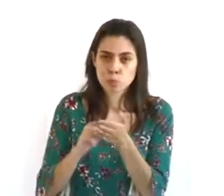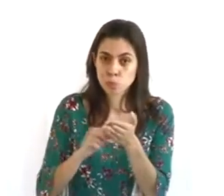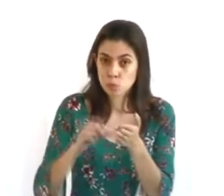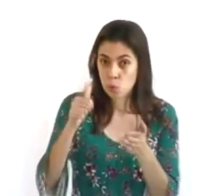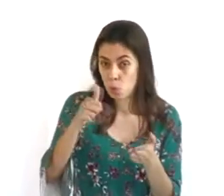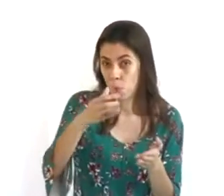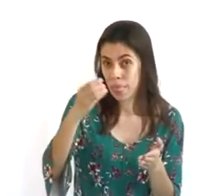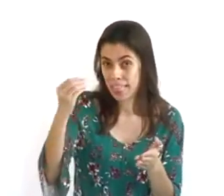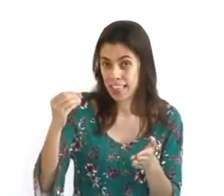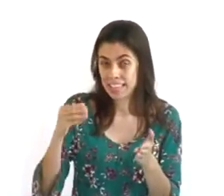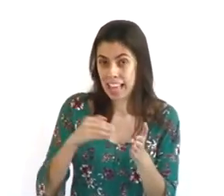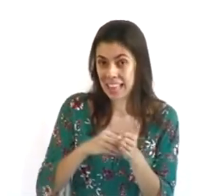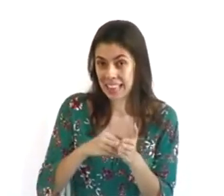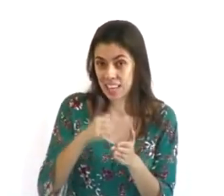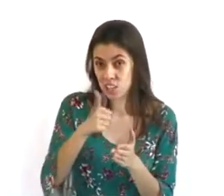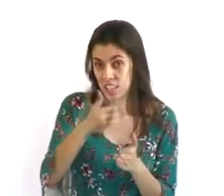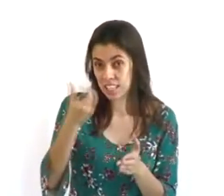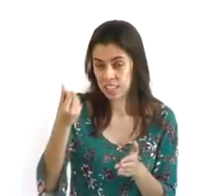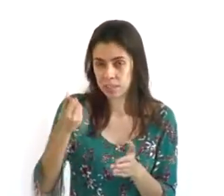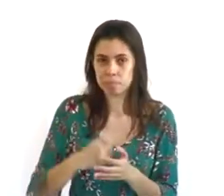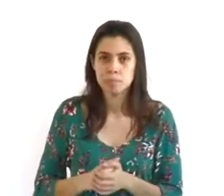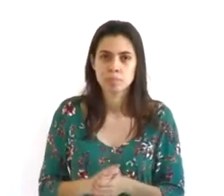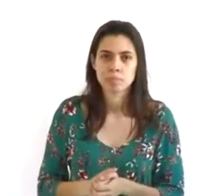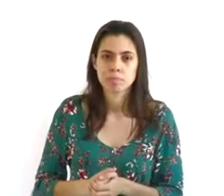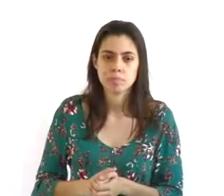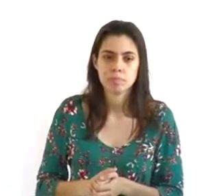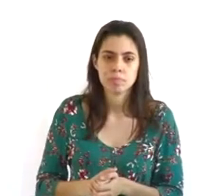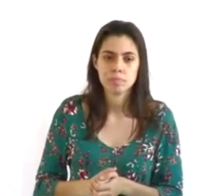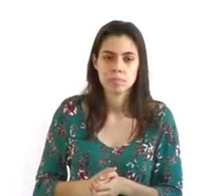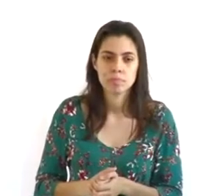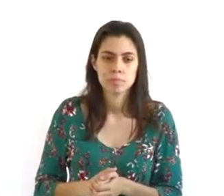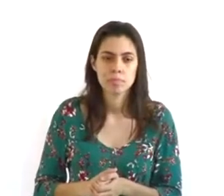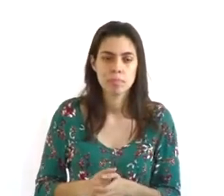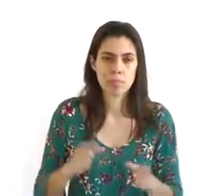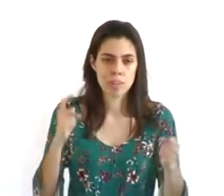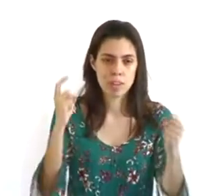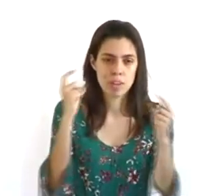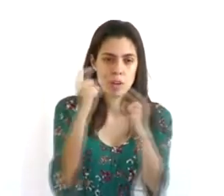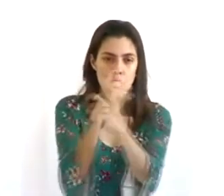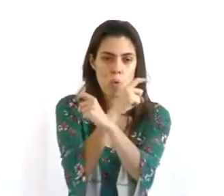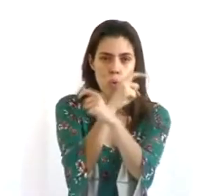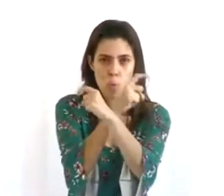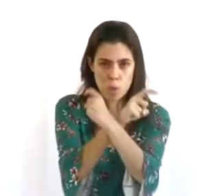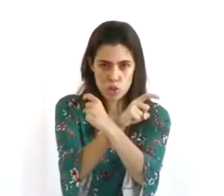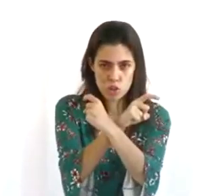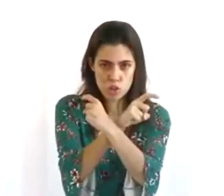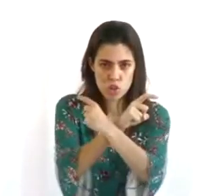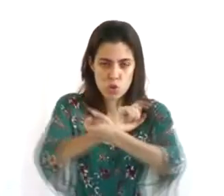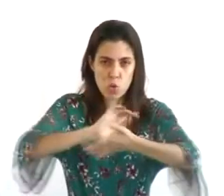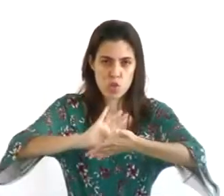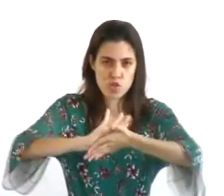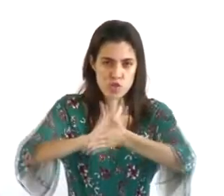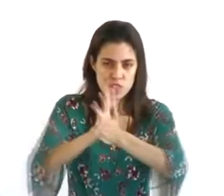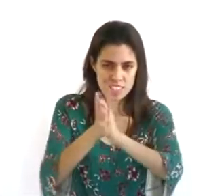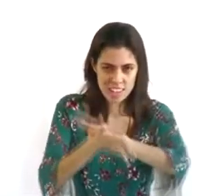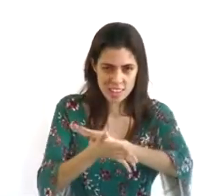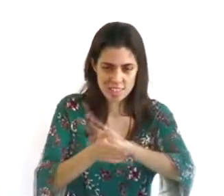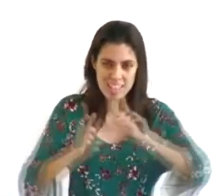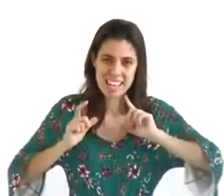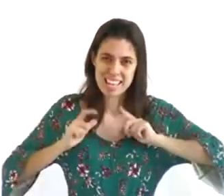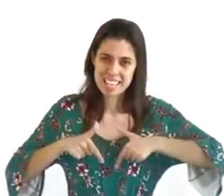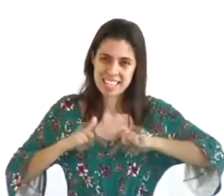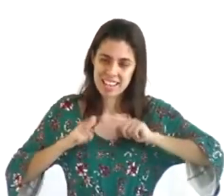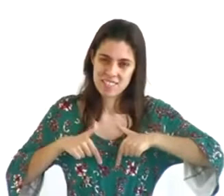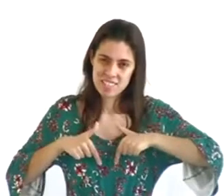16. Aquele que feriu o Egito nos seus primogênitos, e tirou a Israel do meio deles, com mão poderosa e